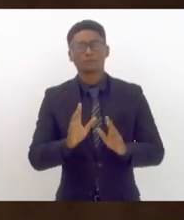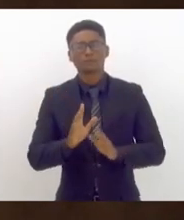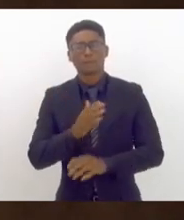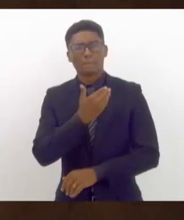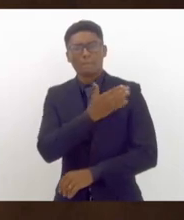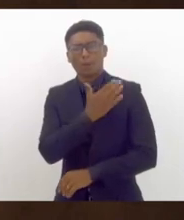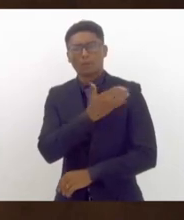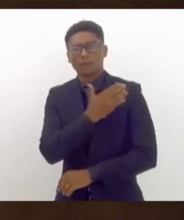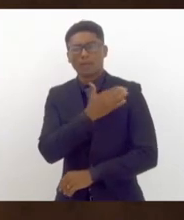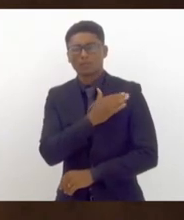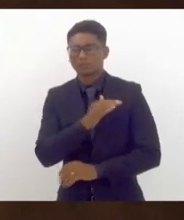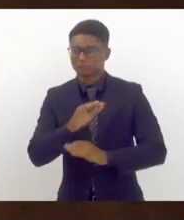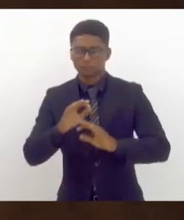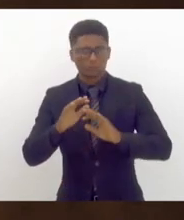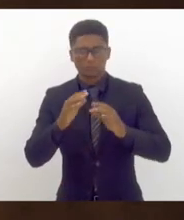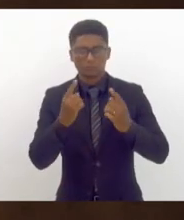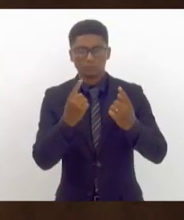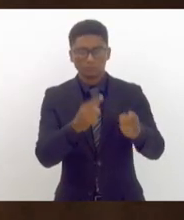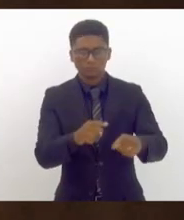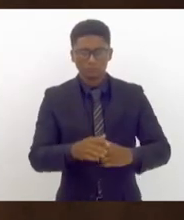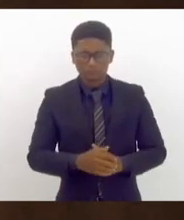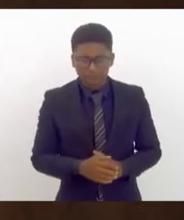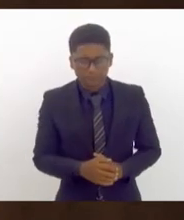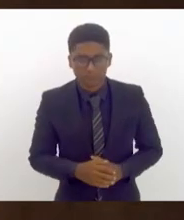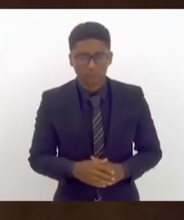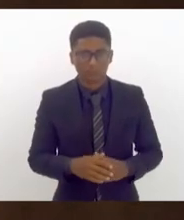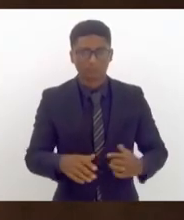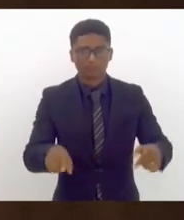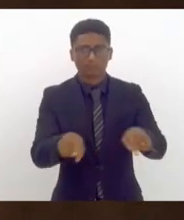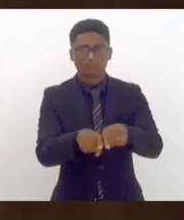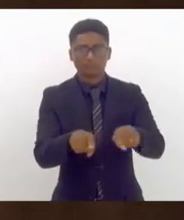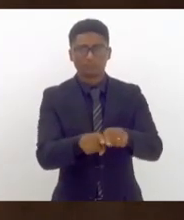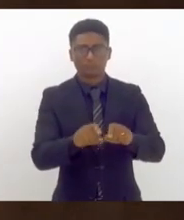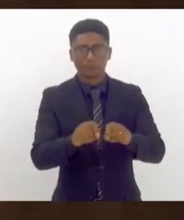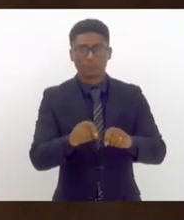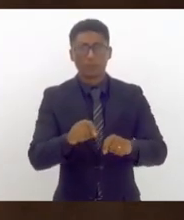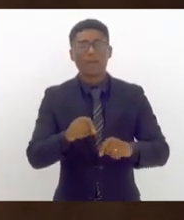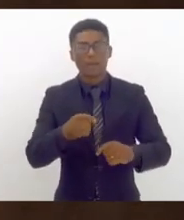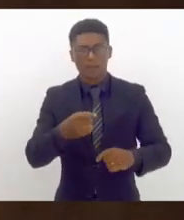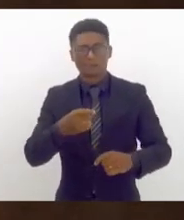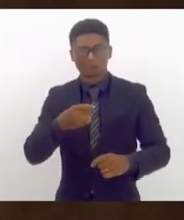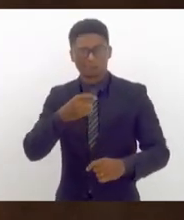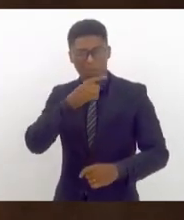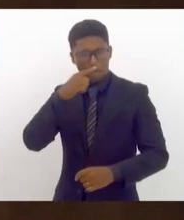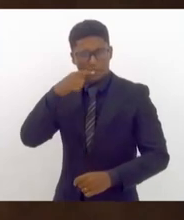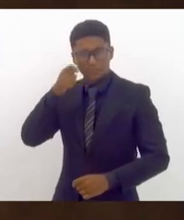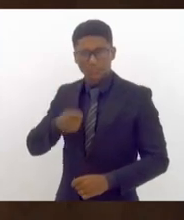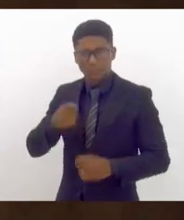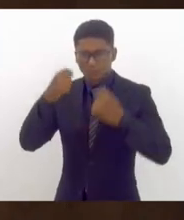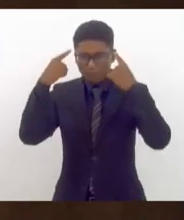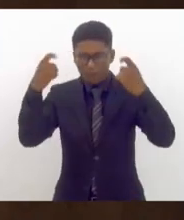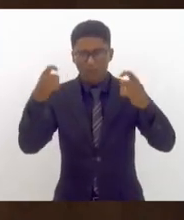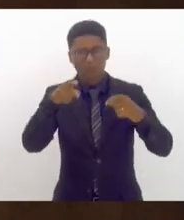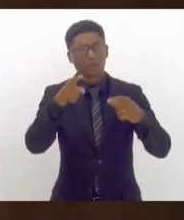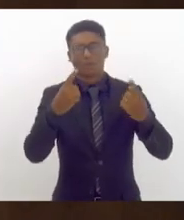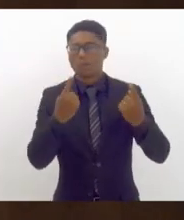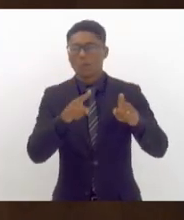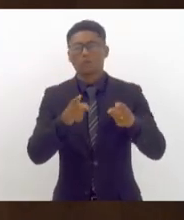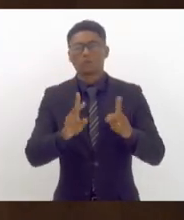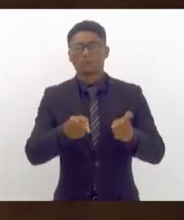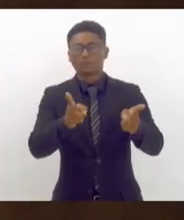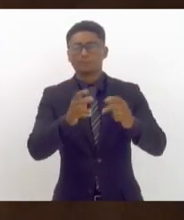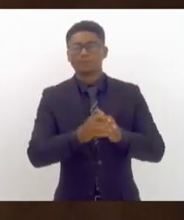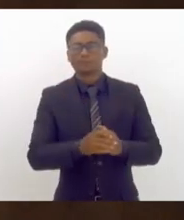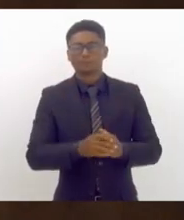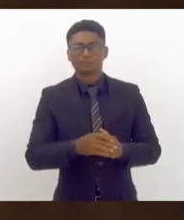preconceitos e contra todo tipo de machismo e violência. Bem, eu naturalmente me inscrevi